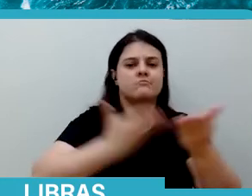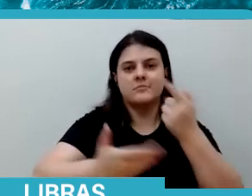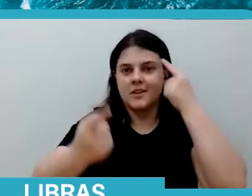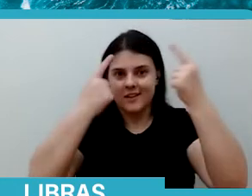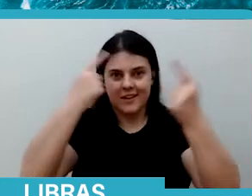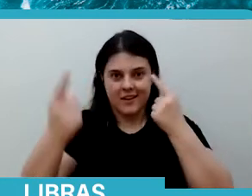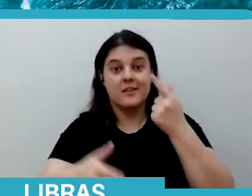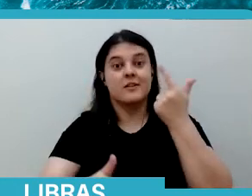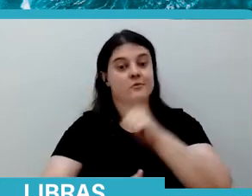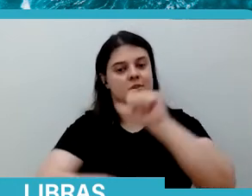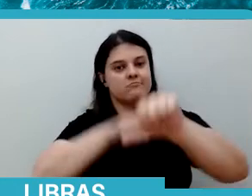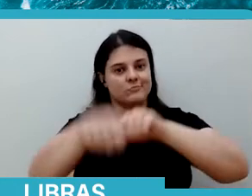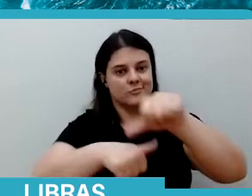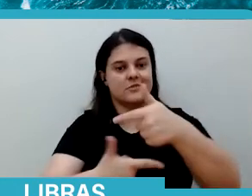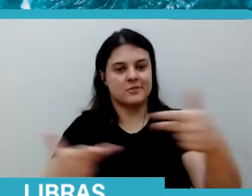mudanças